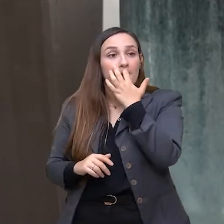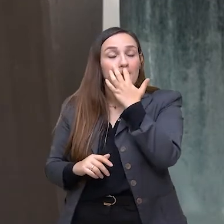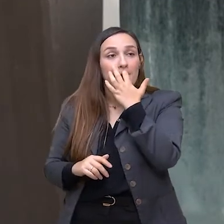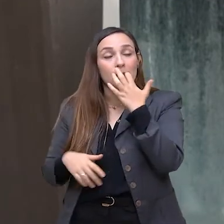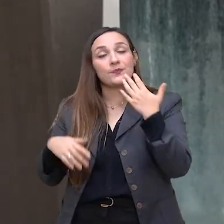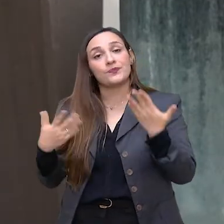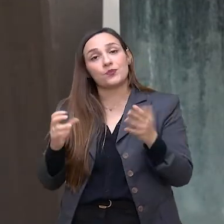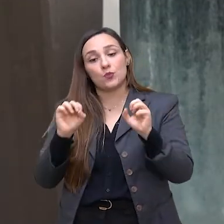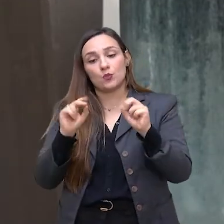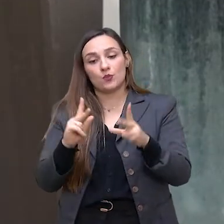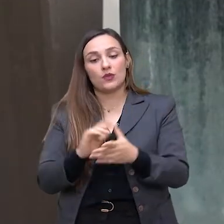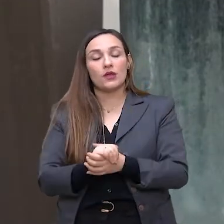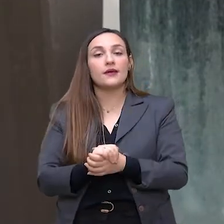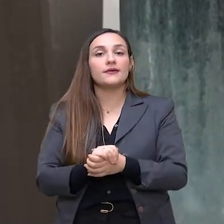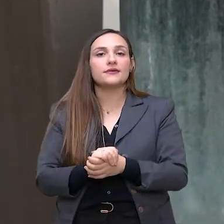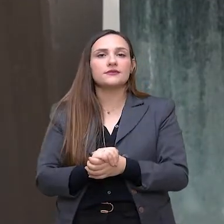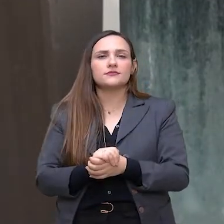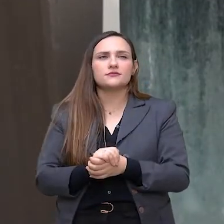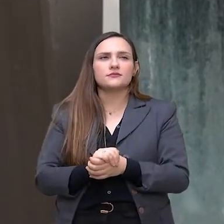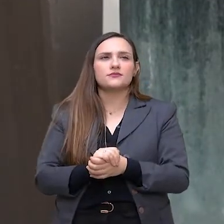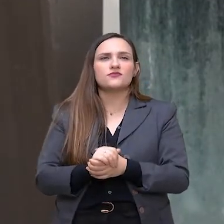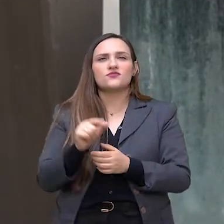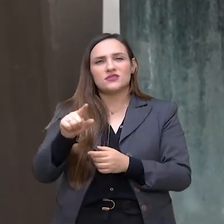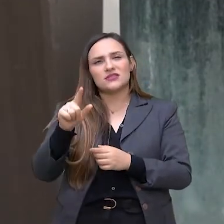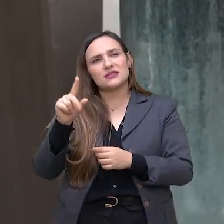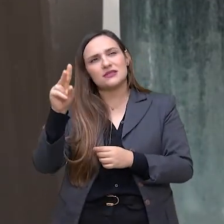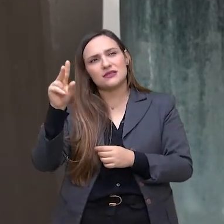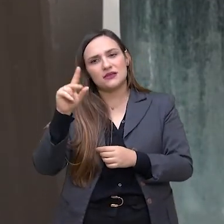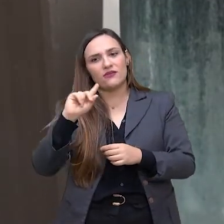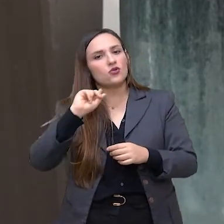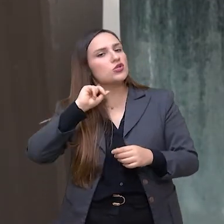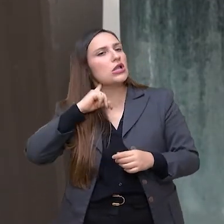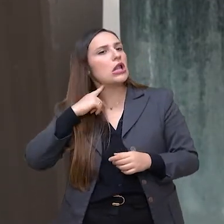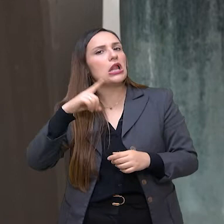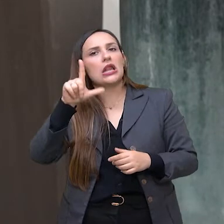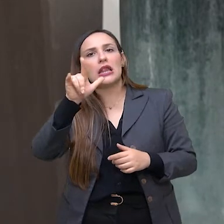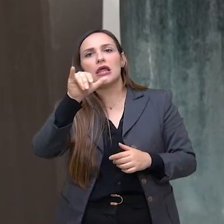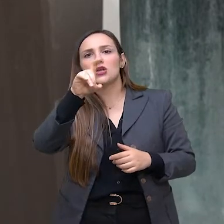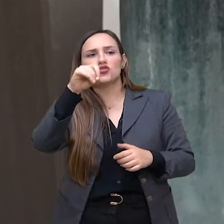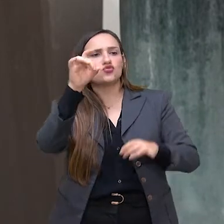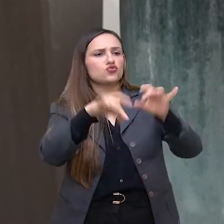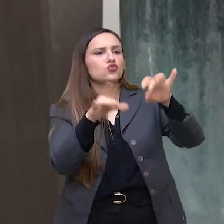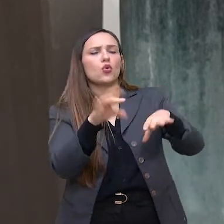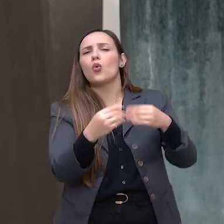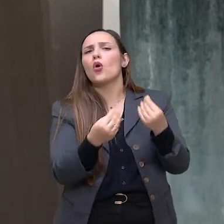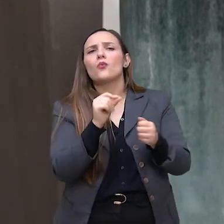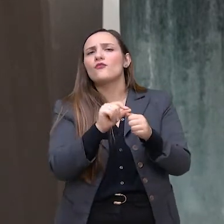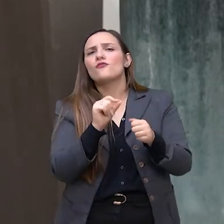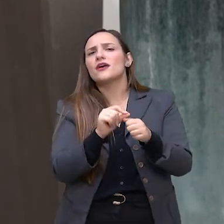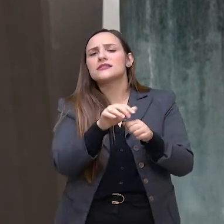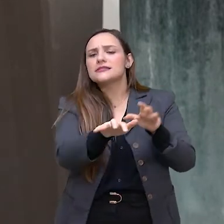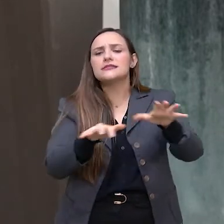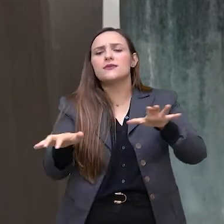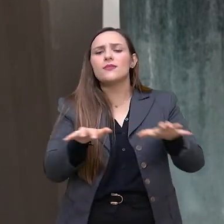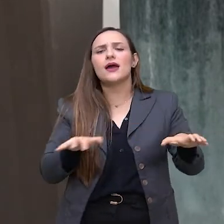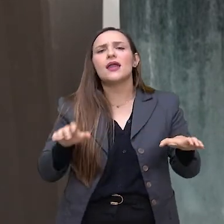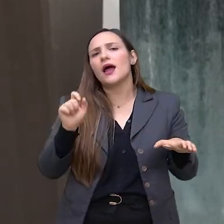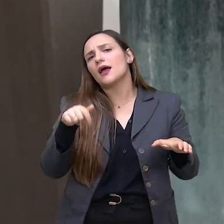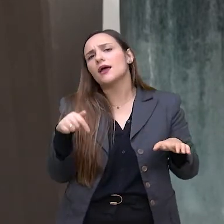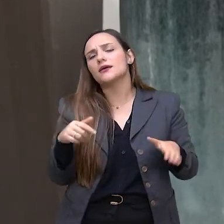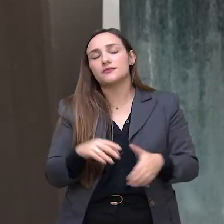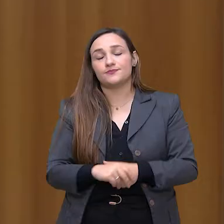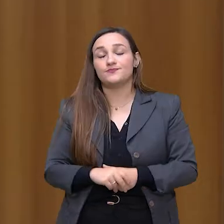aqui também um pouquinho sobre descarte. Como que é realizada a gestão de resíduos aqui no tribunal?